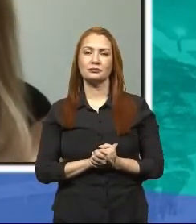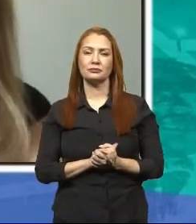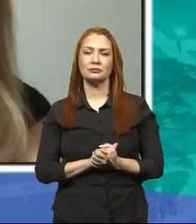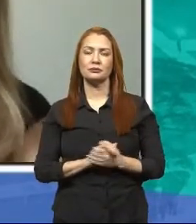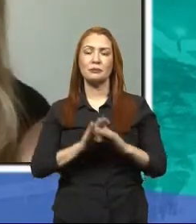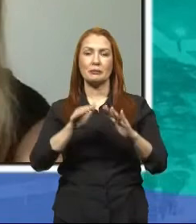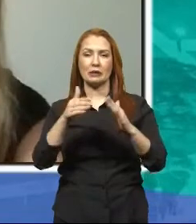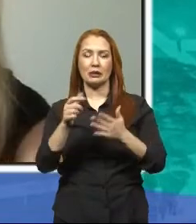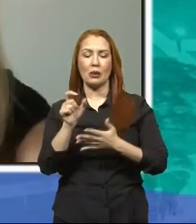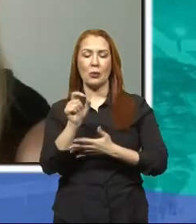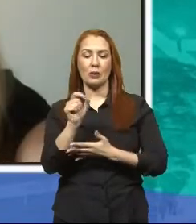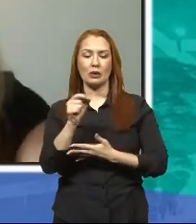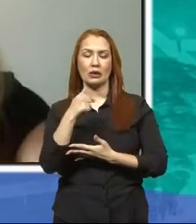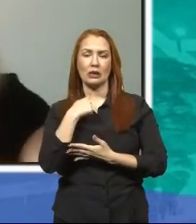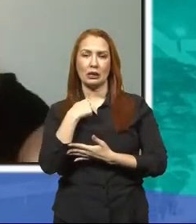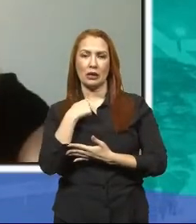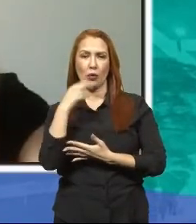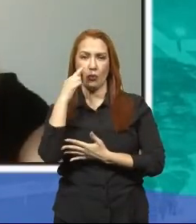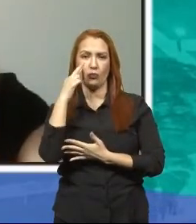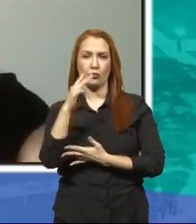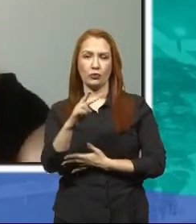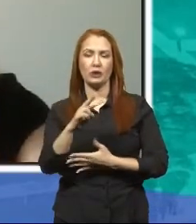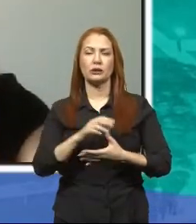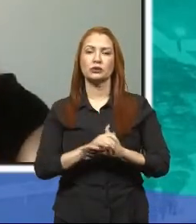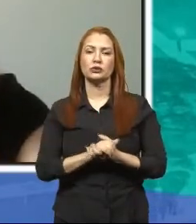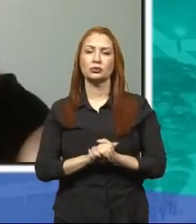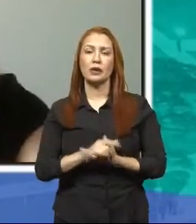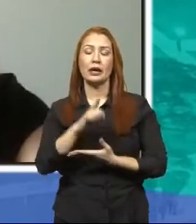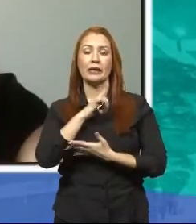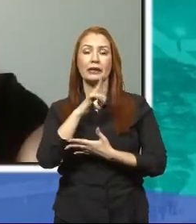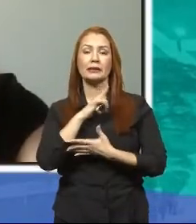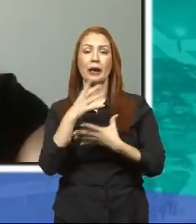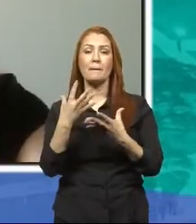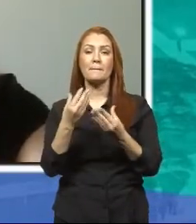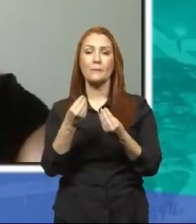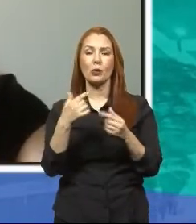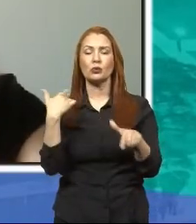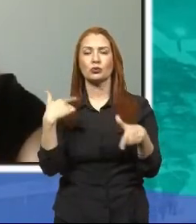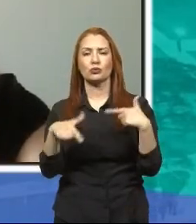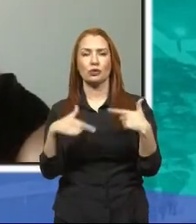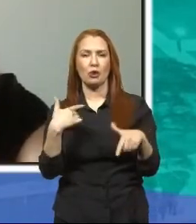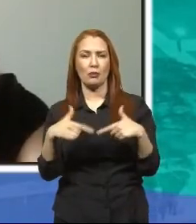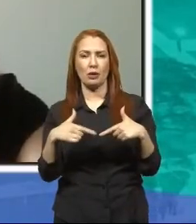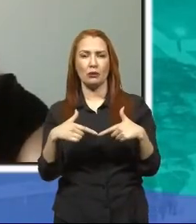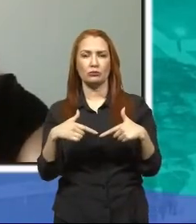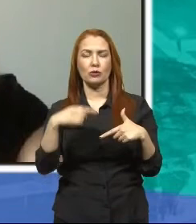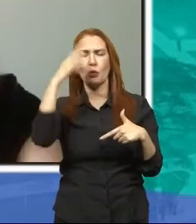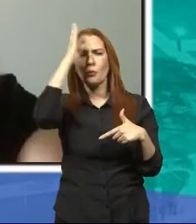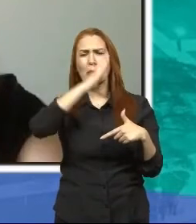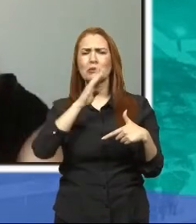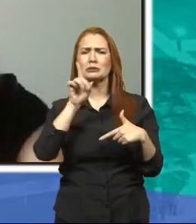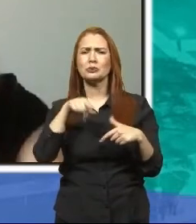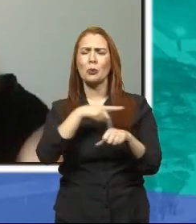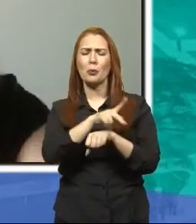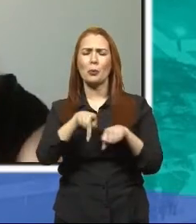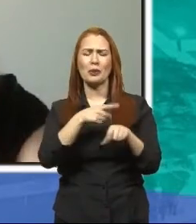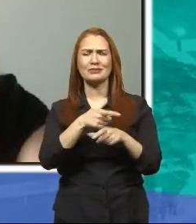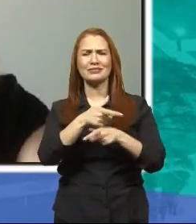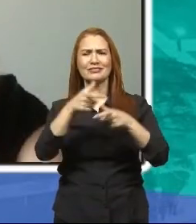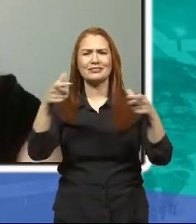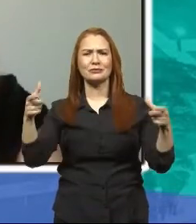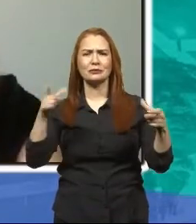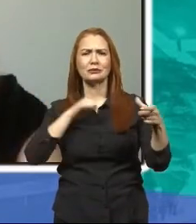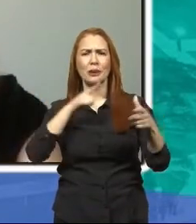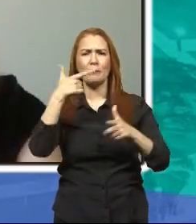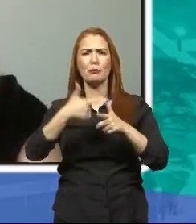acho que o que eu vejo aí é que a gente tem muito trabalho pela frente. O Brasil é um país muito grande. A gente tem o problema